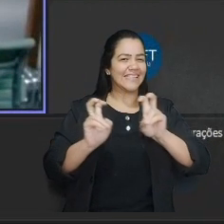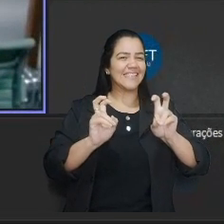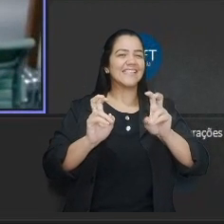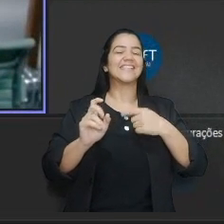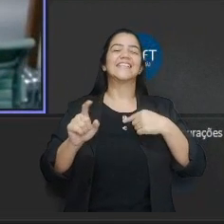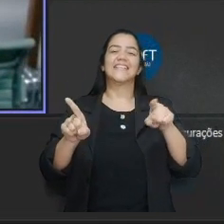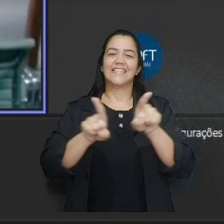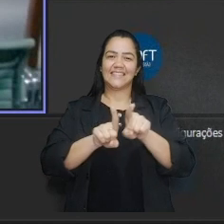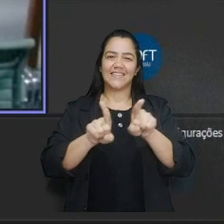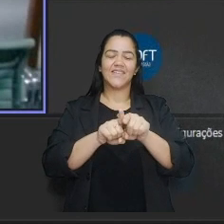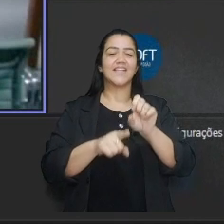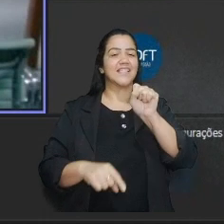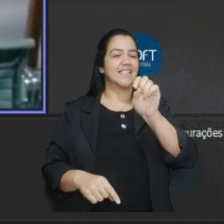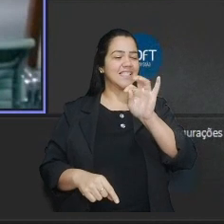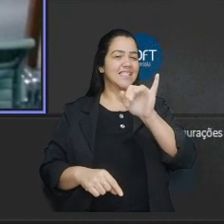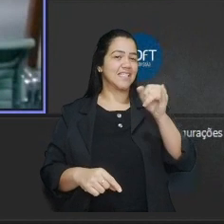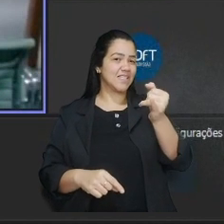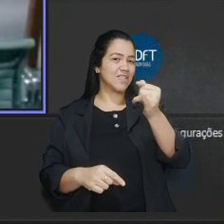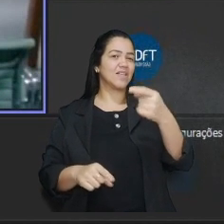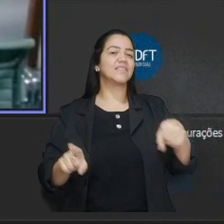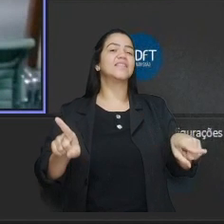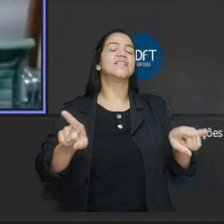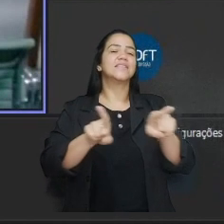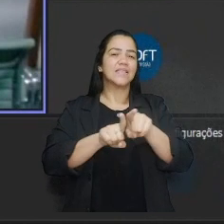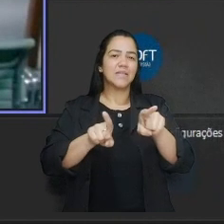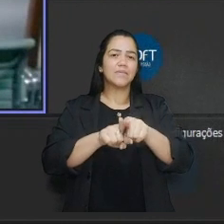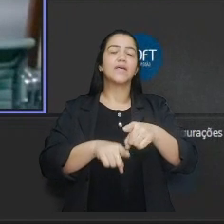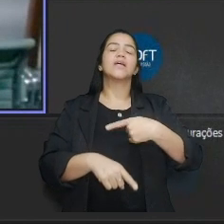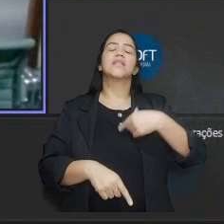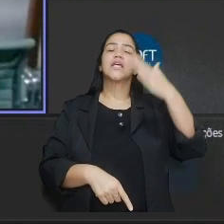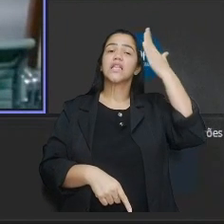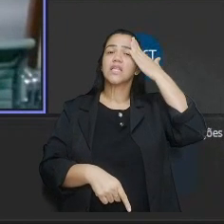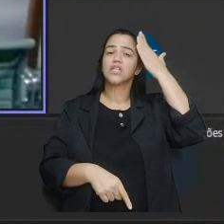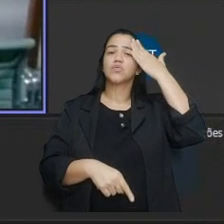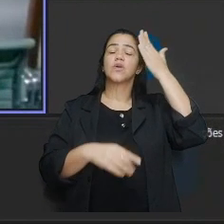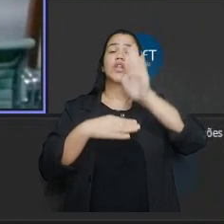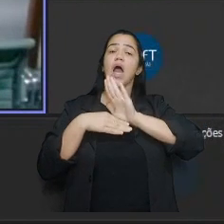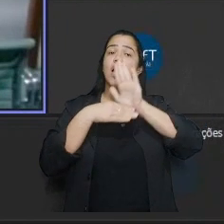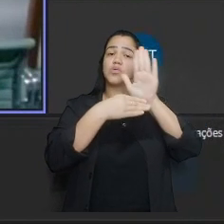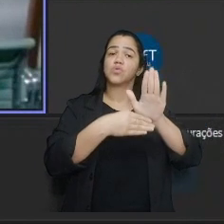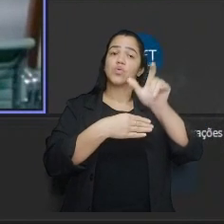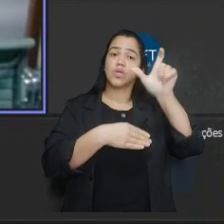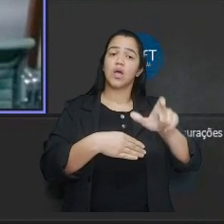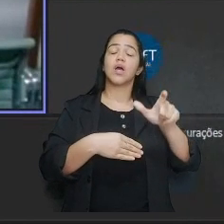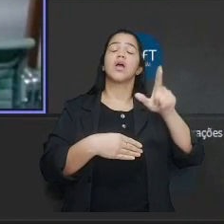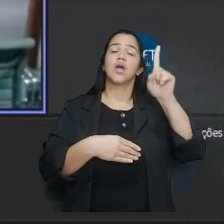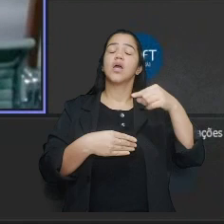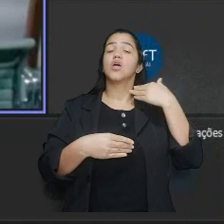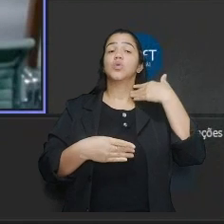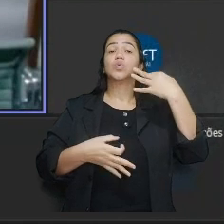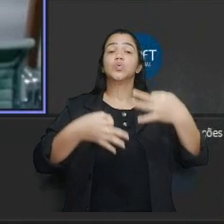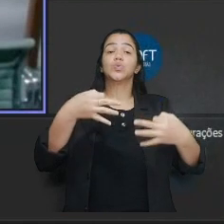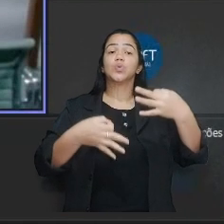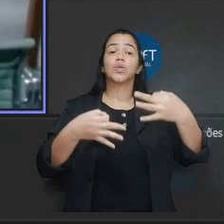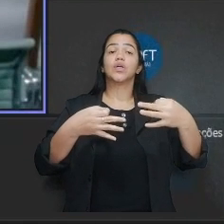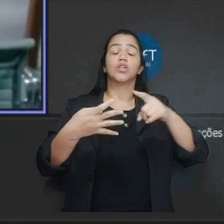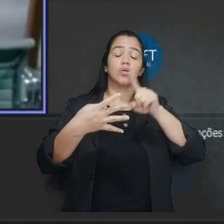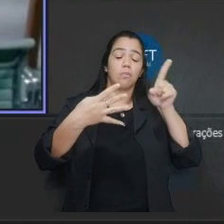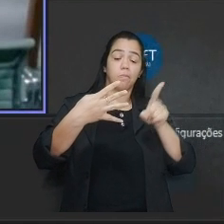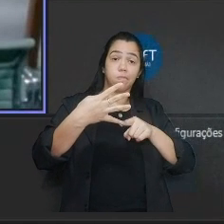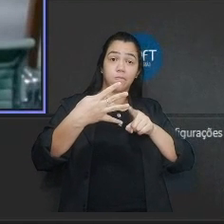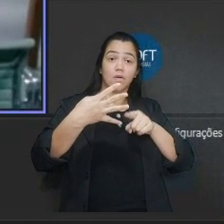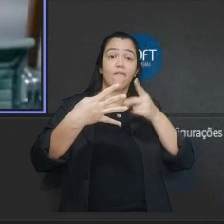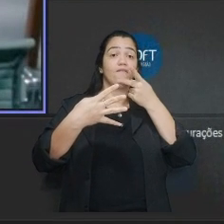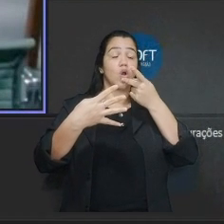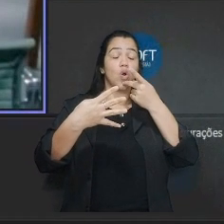experts em todos os assuntos, e o próprio TJ tem entendimento a favor, porque o juiz da primeira instância